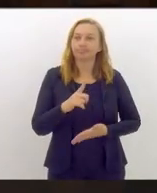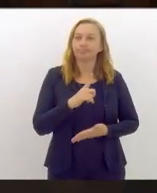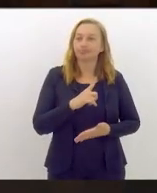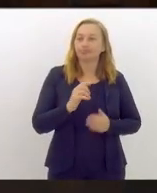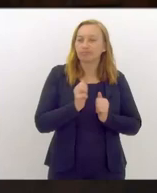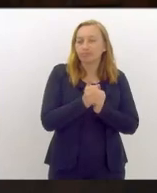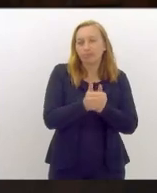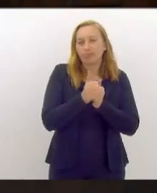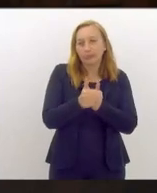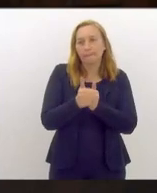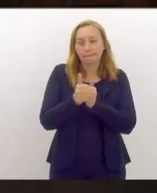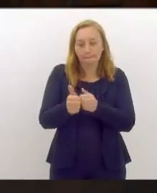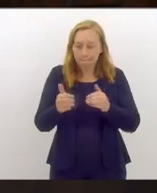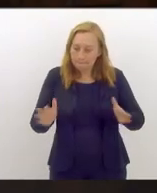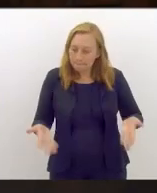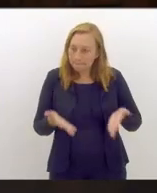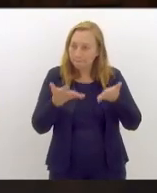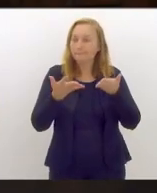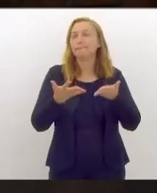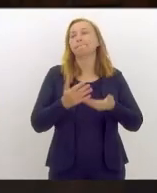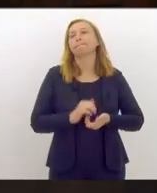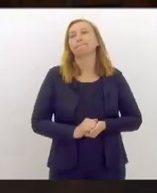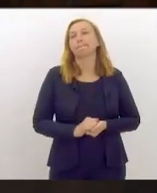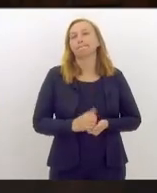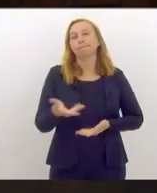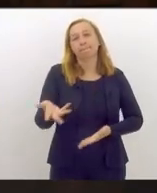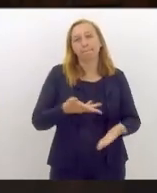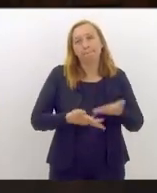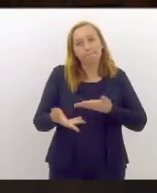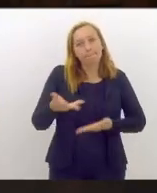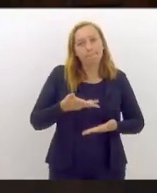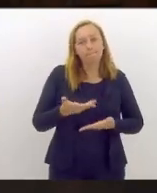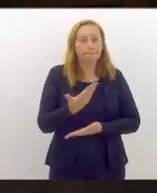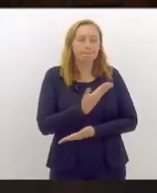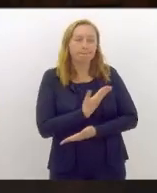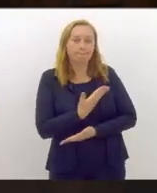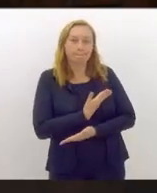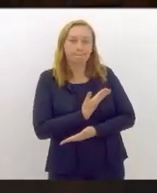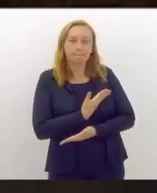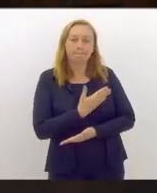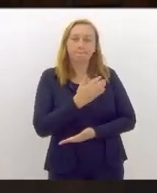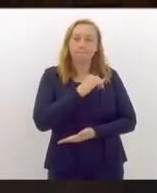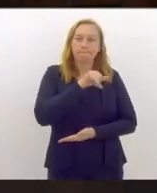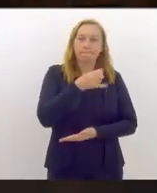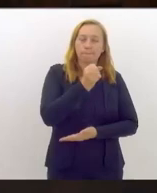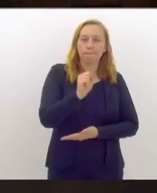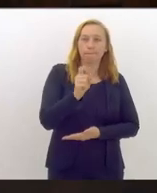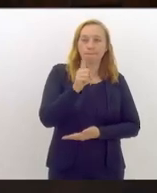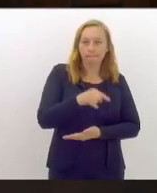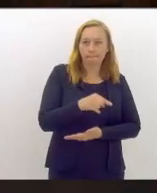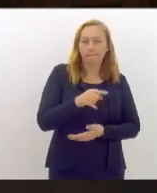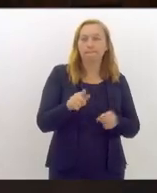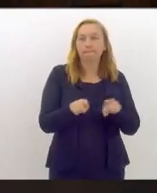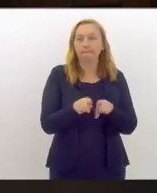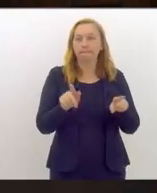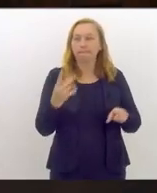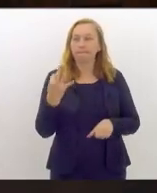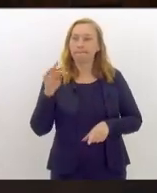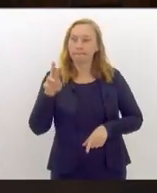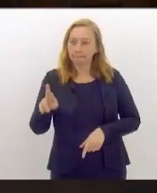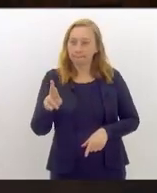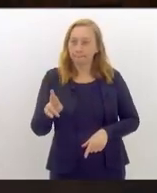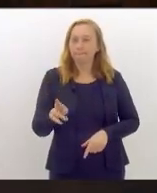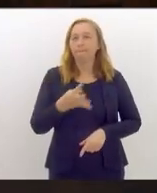acompanhar e estimular essa parceria e essa amizade entre os José Júnior e o Heitor Dália eu tinha